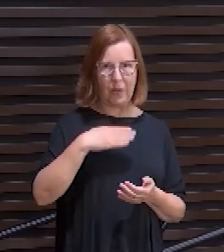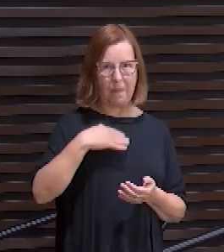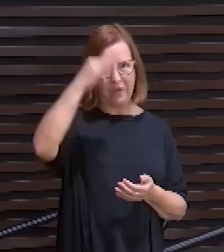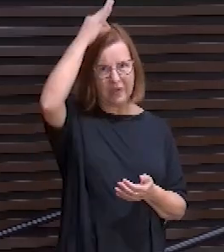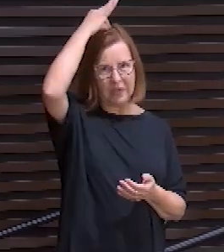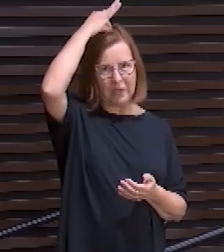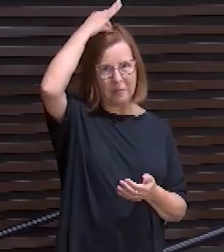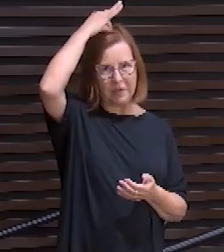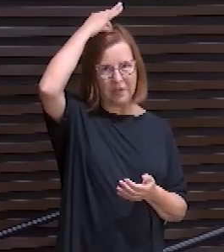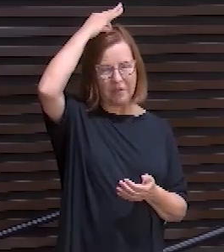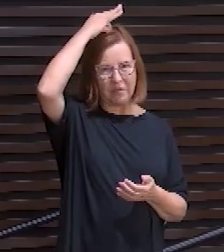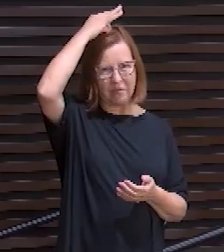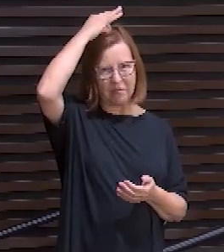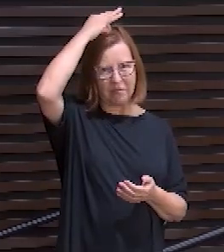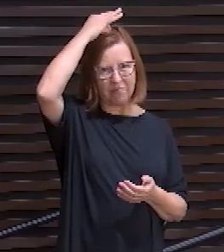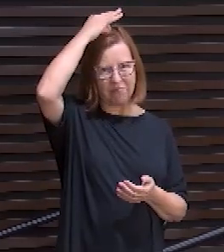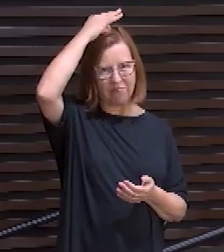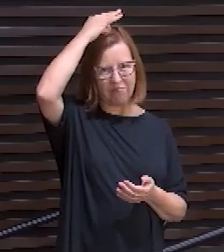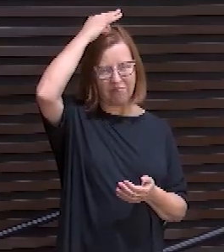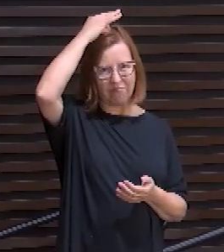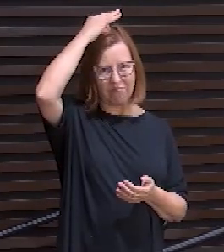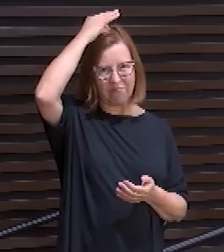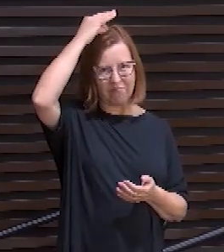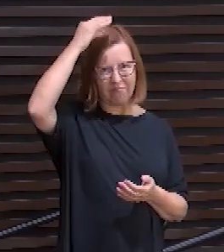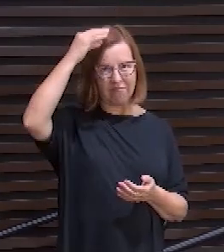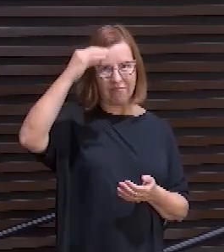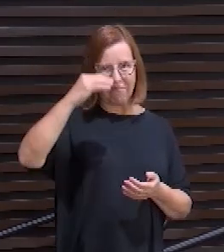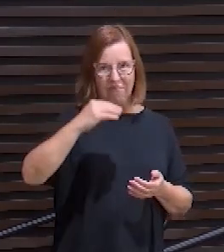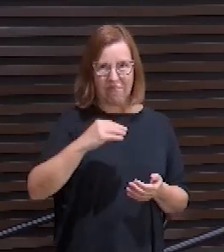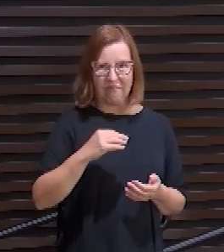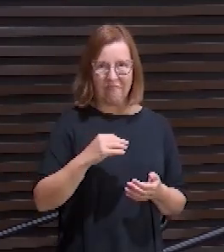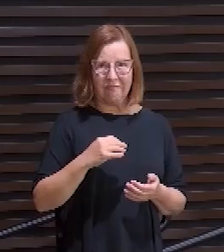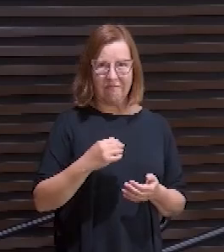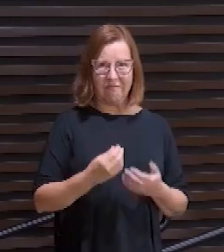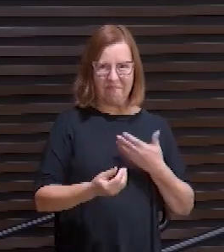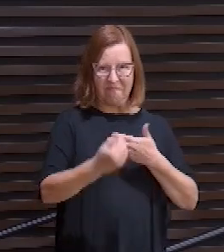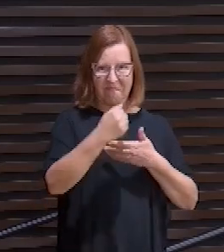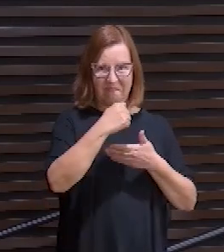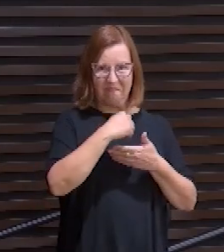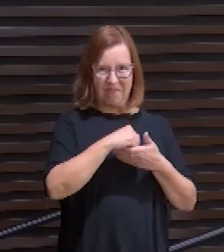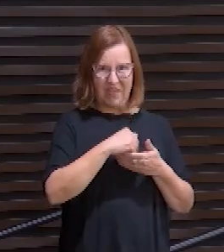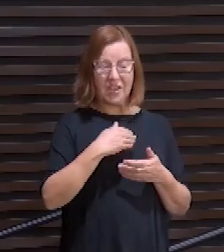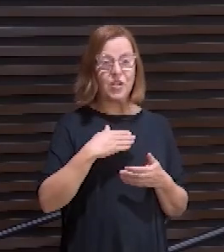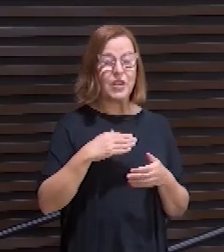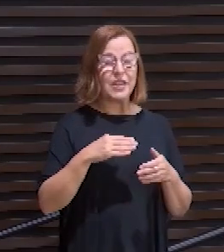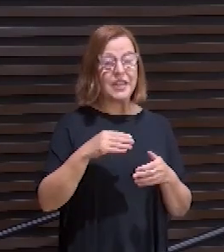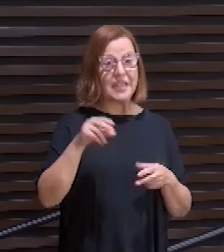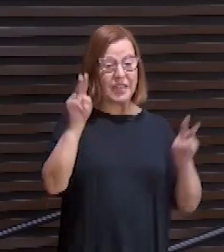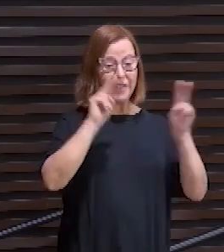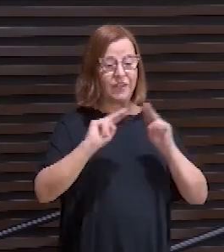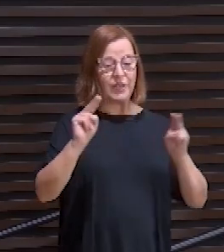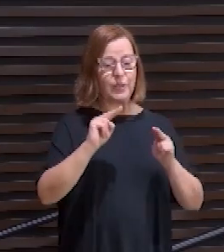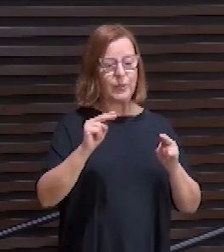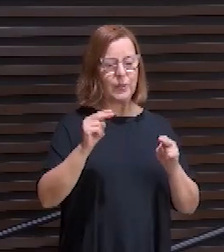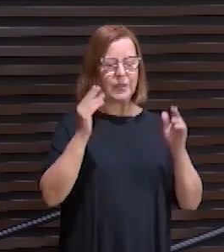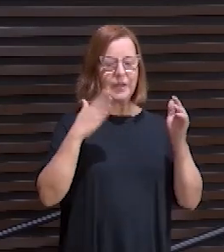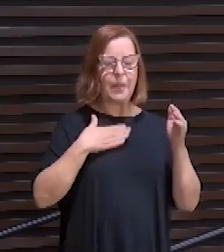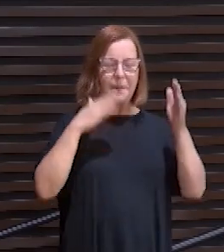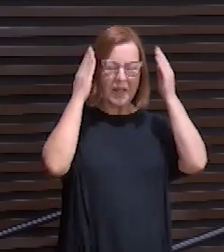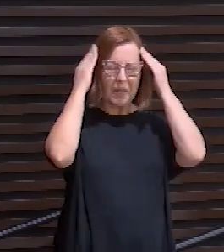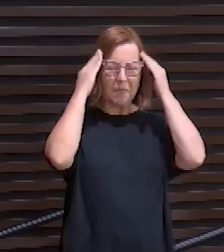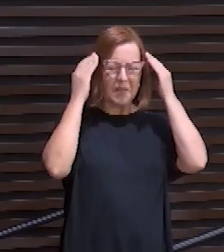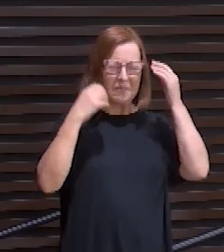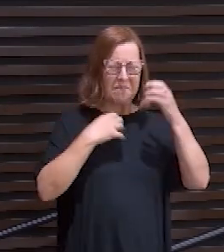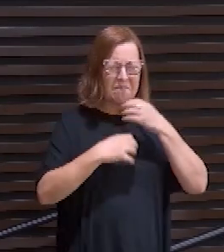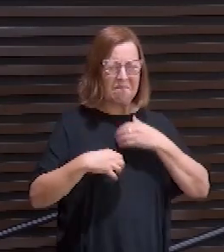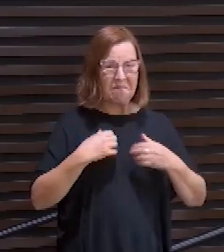foi alarmado dentro de mim, e as visões da minha cabeça me perturbaram. Cheguei-me a um dos que estavam